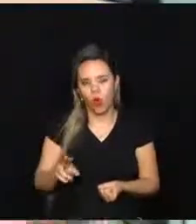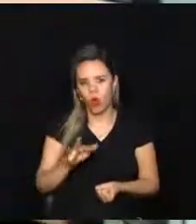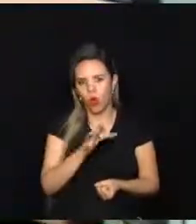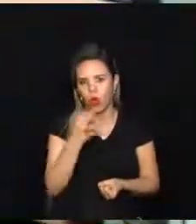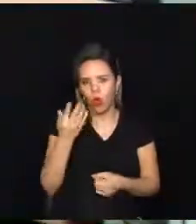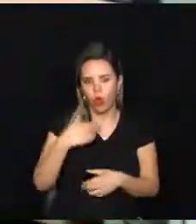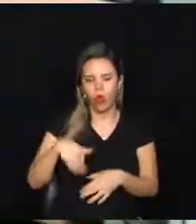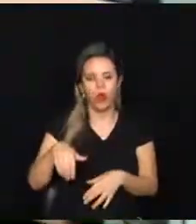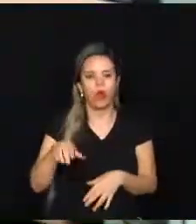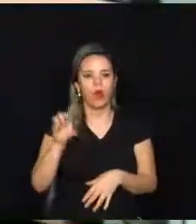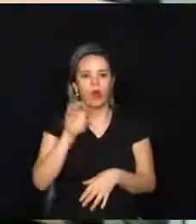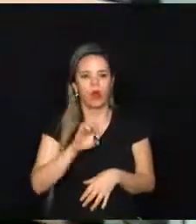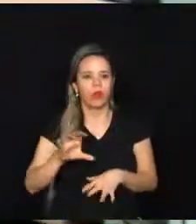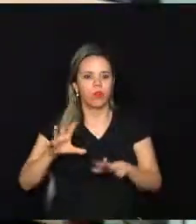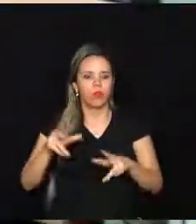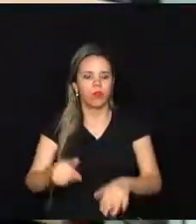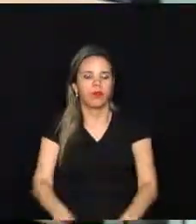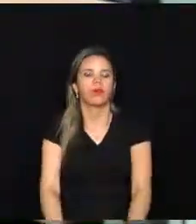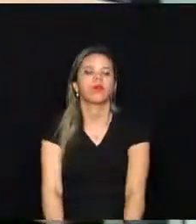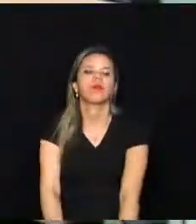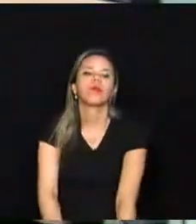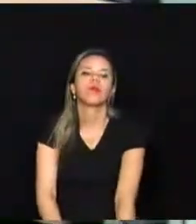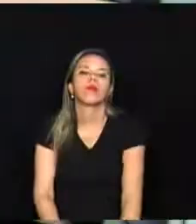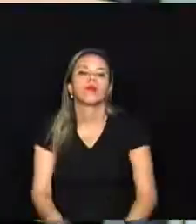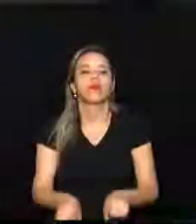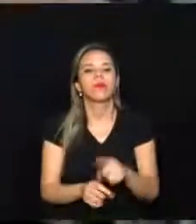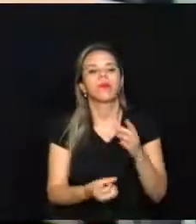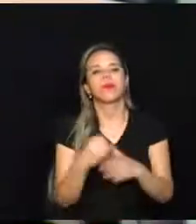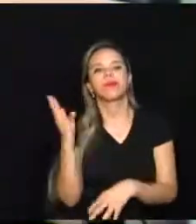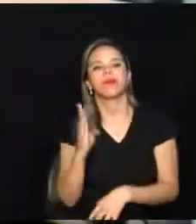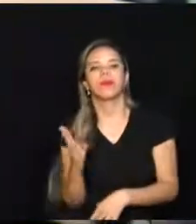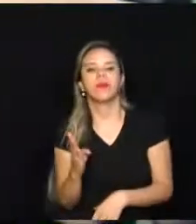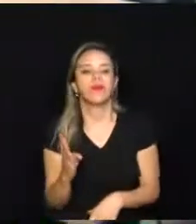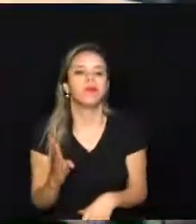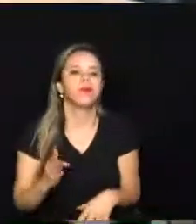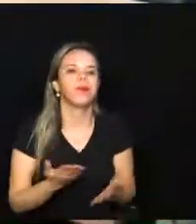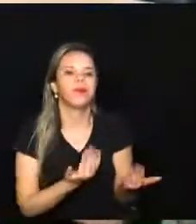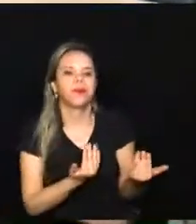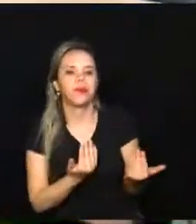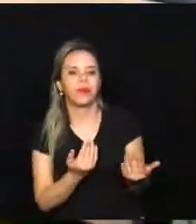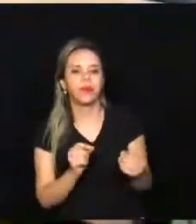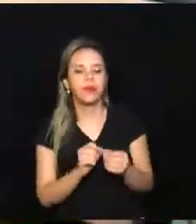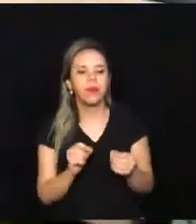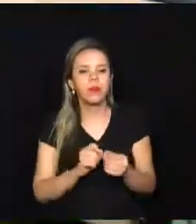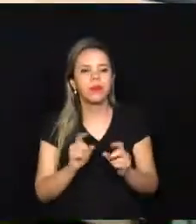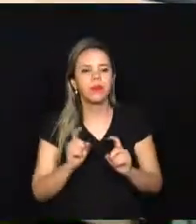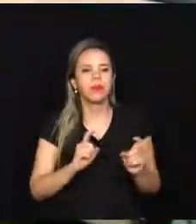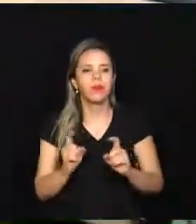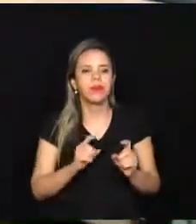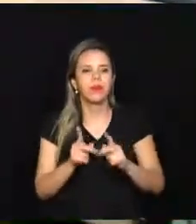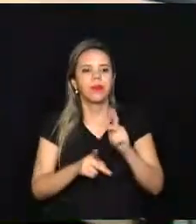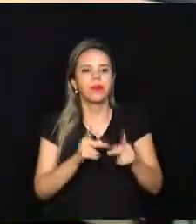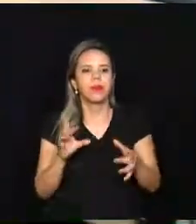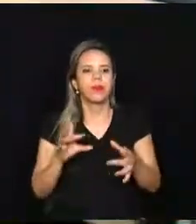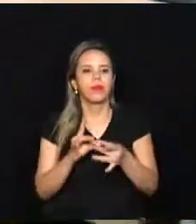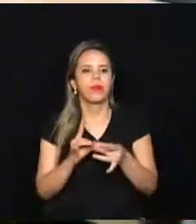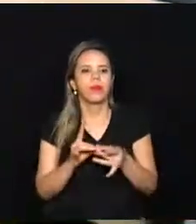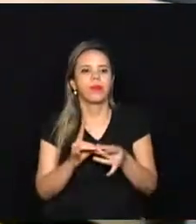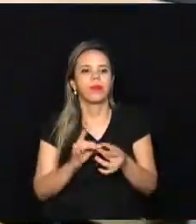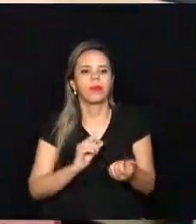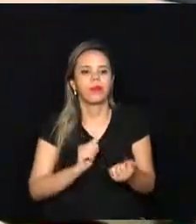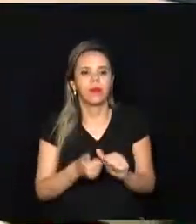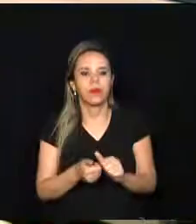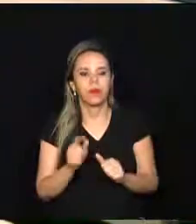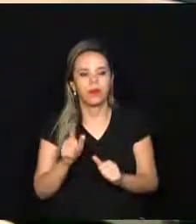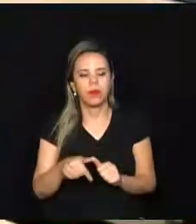Reino Unido, toda a Europa, e pode também acontecer no Brasil. Todos os jovens, nós fizemos muitas reuniões com pessoas ligadas ao parkour.